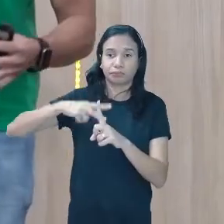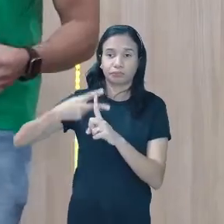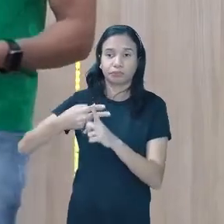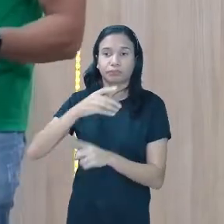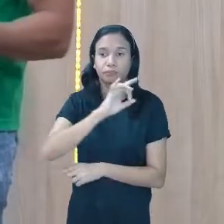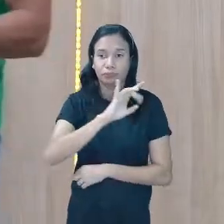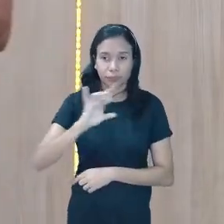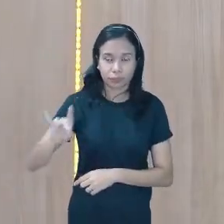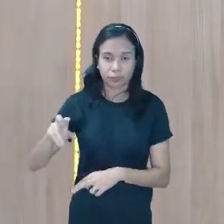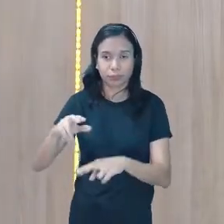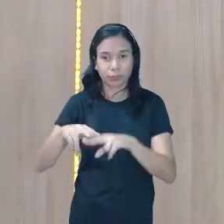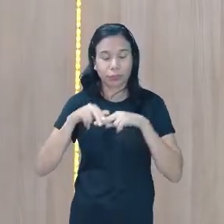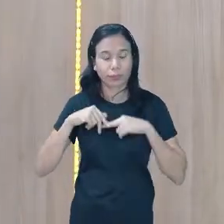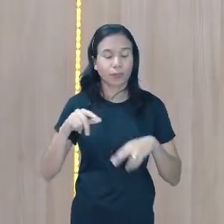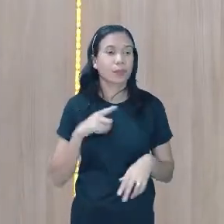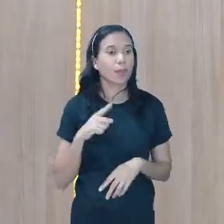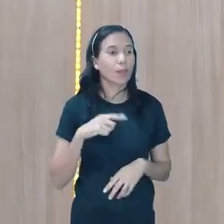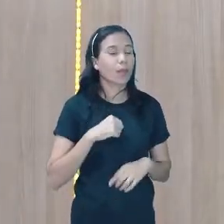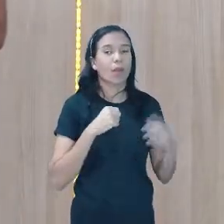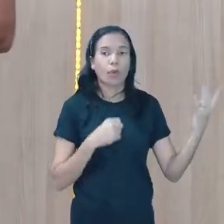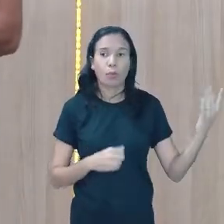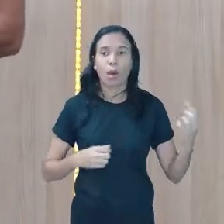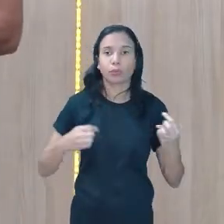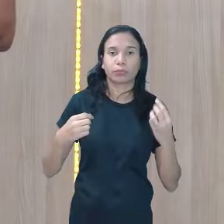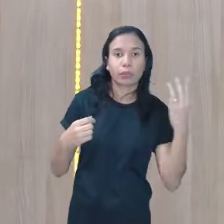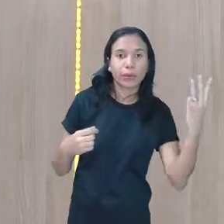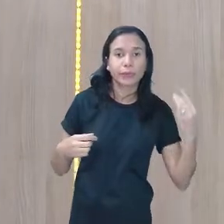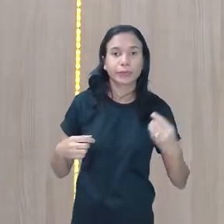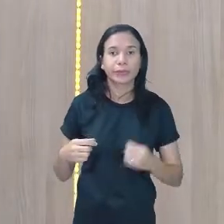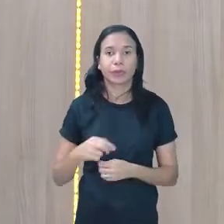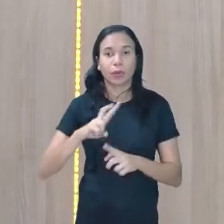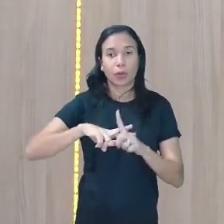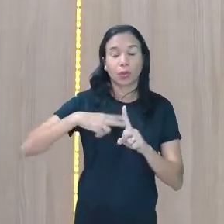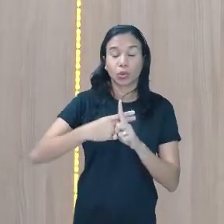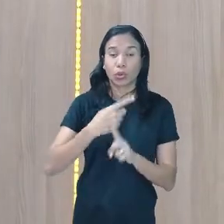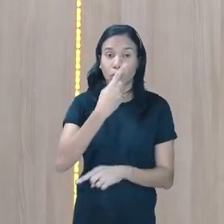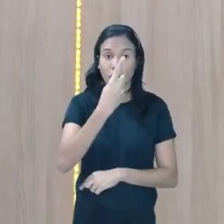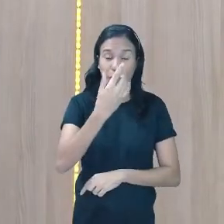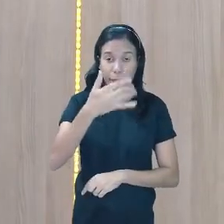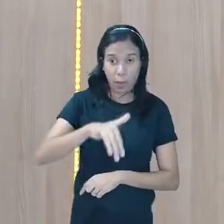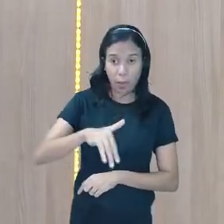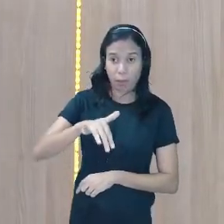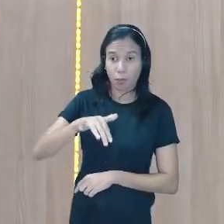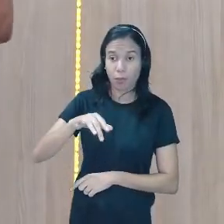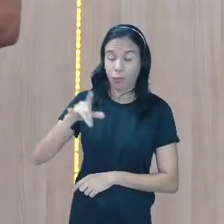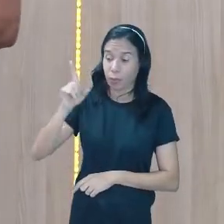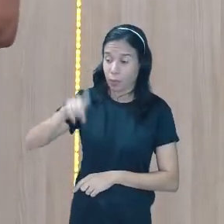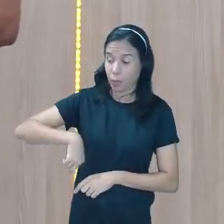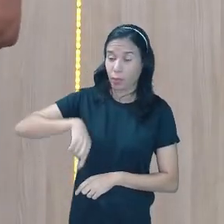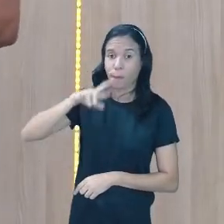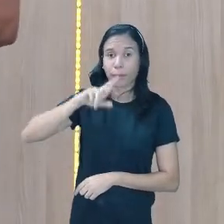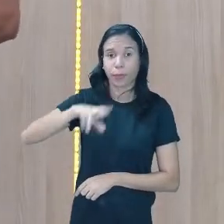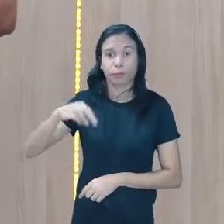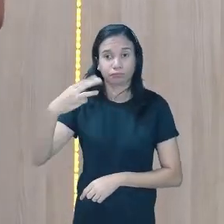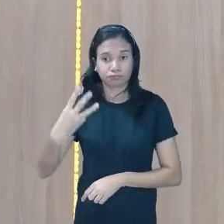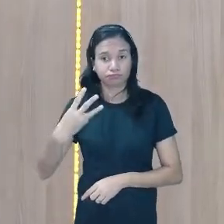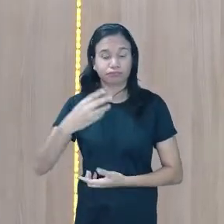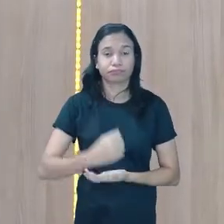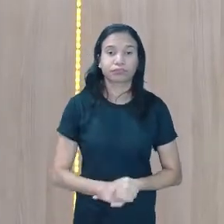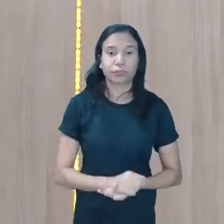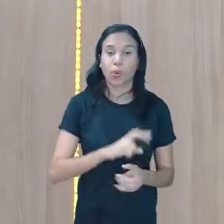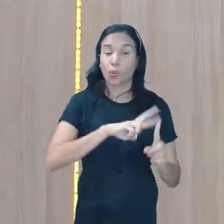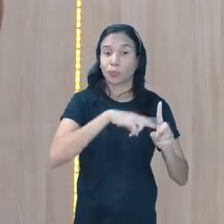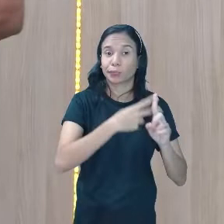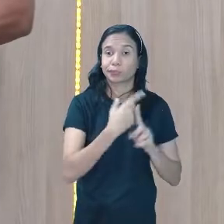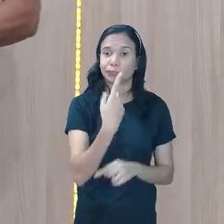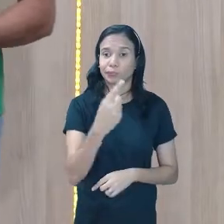uma. Então, eu coloquei ali ó, o dobro de 4, de 3, o dobro de 1,5, tá? Que é 3, o